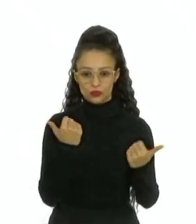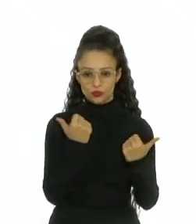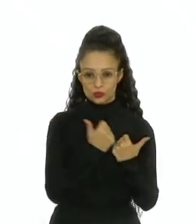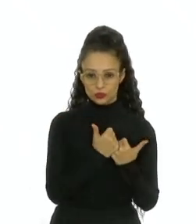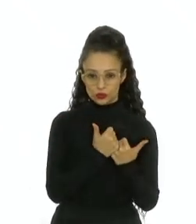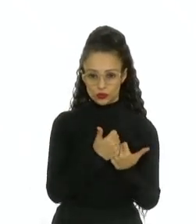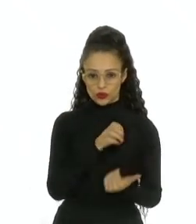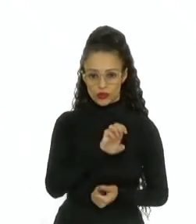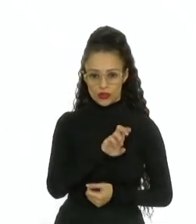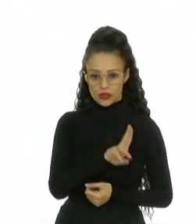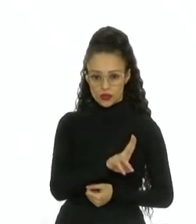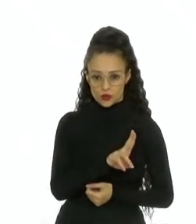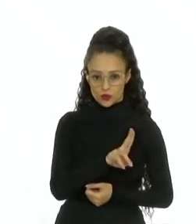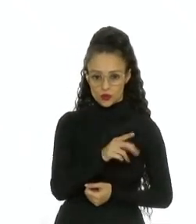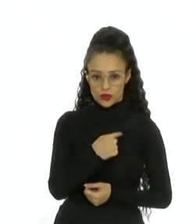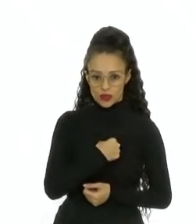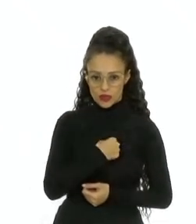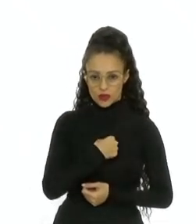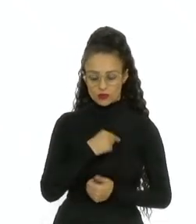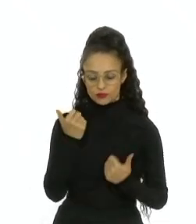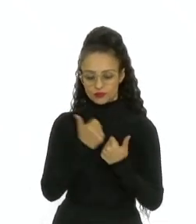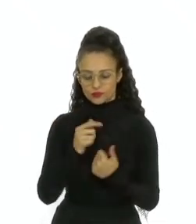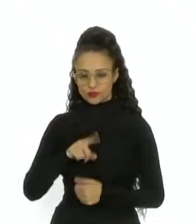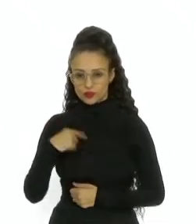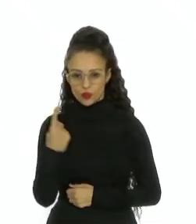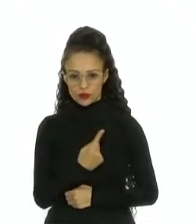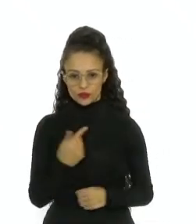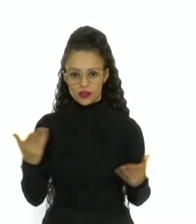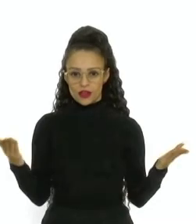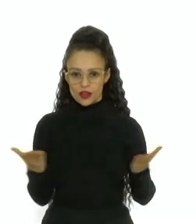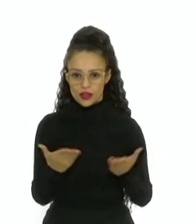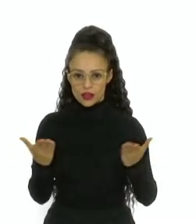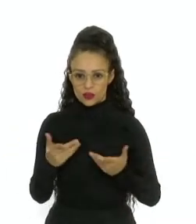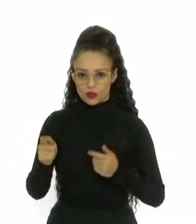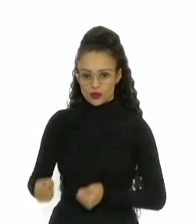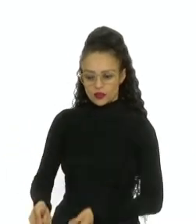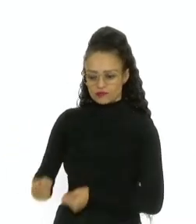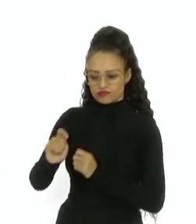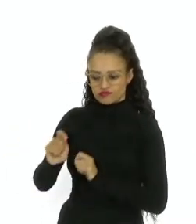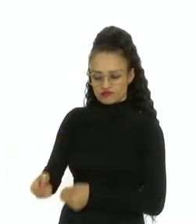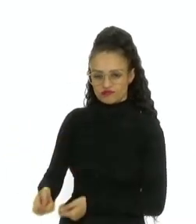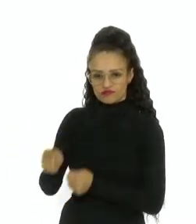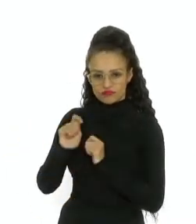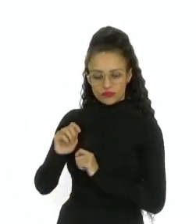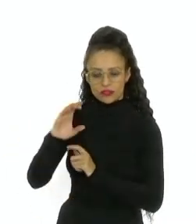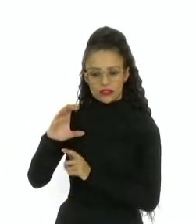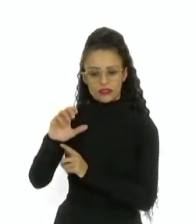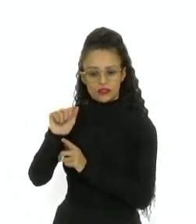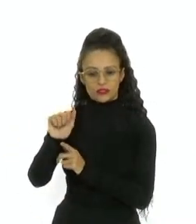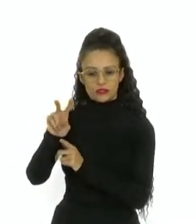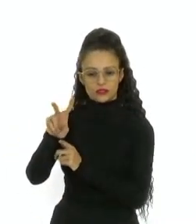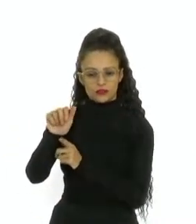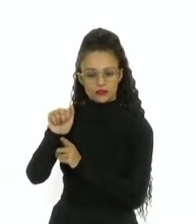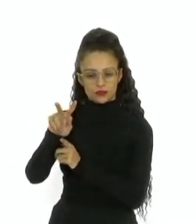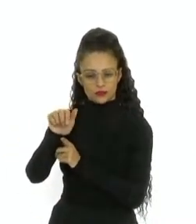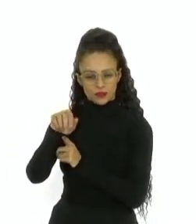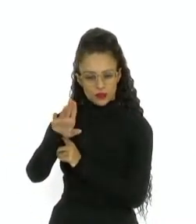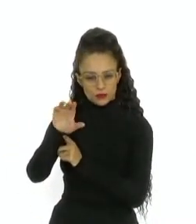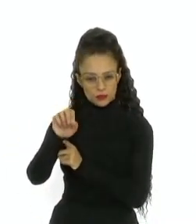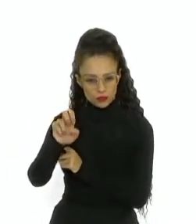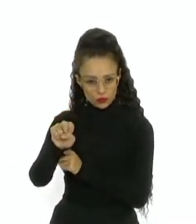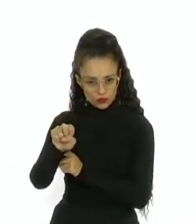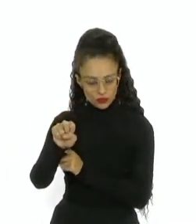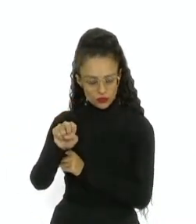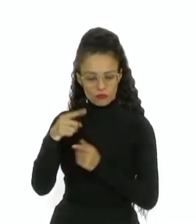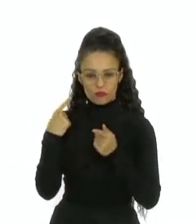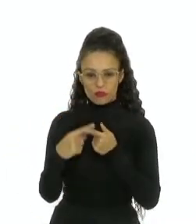substituir o eu pelo nós. Então nós agora cavávamos, então tive que modificar o verbo porque